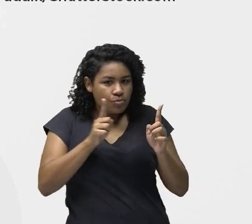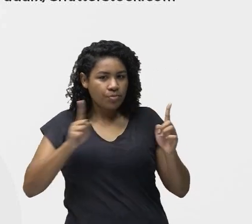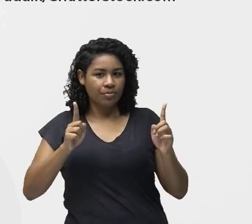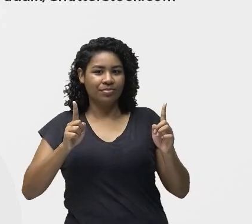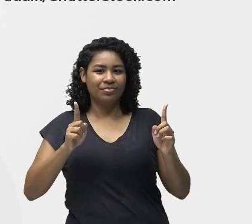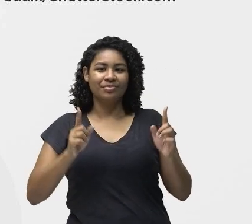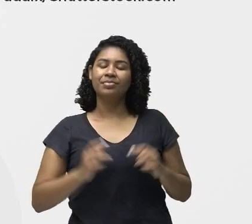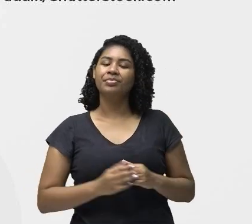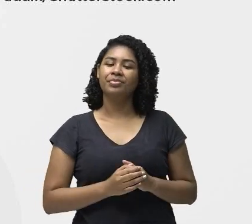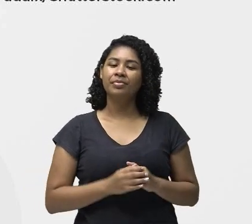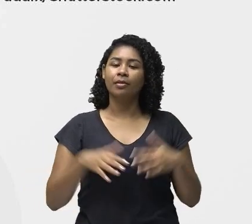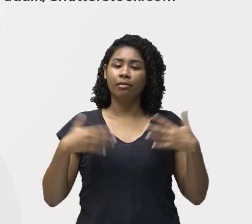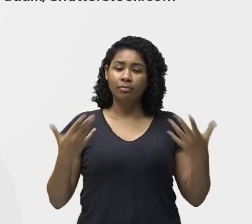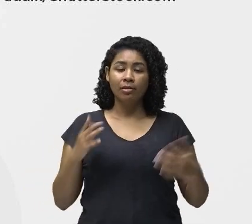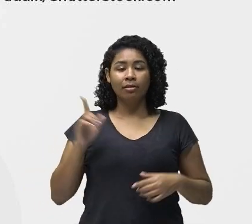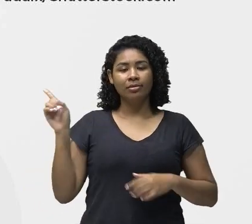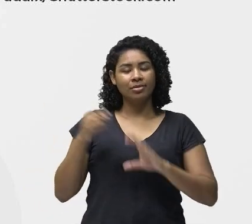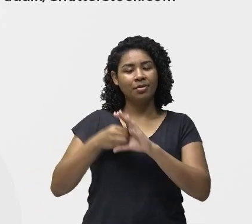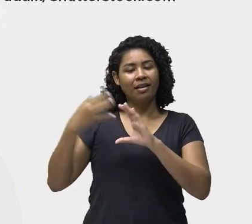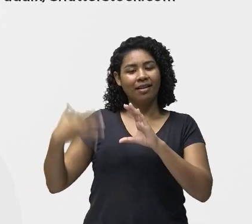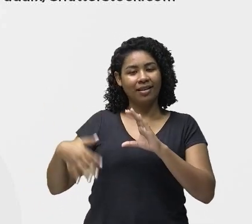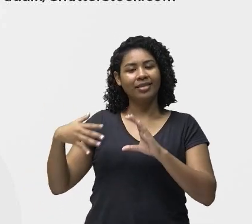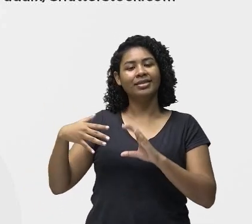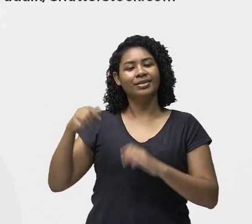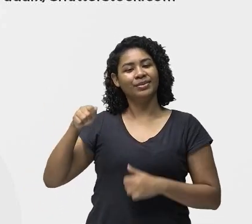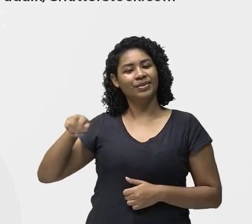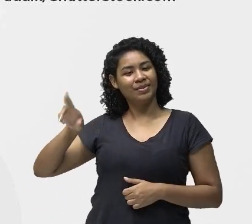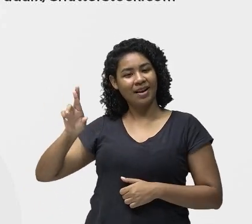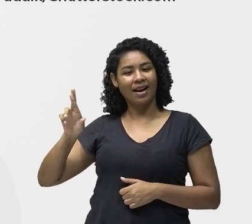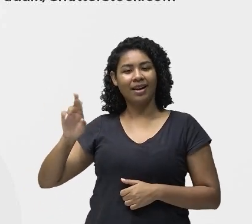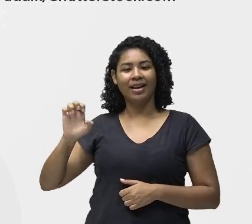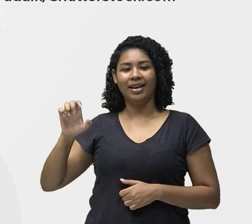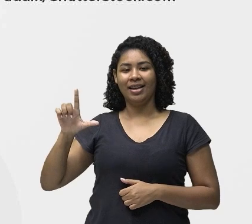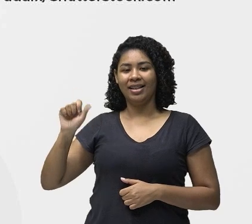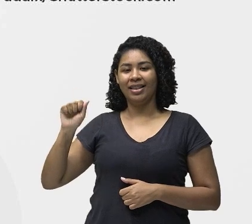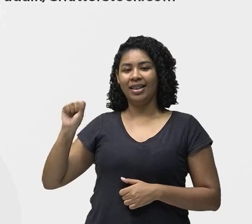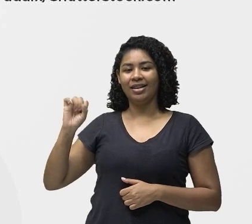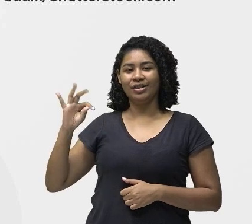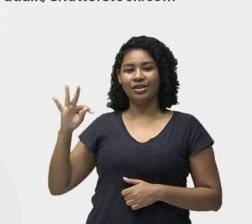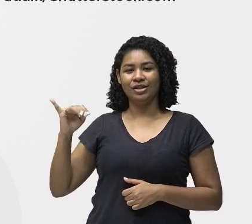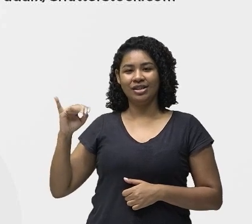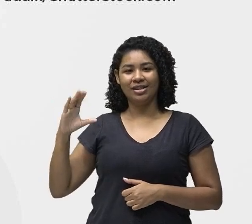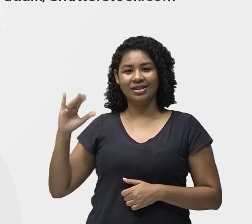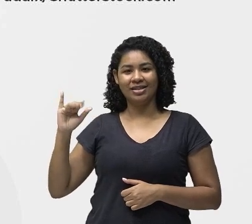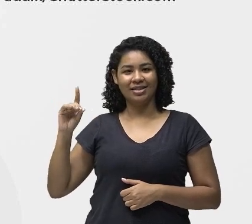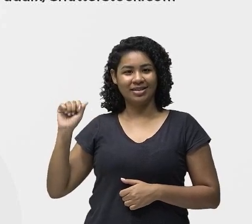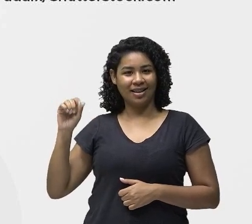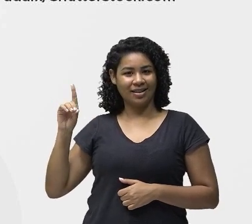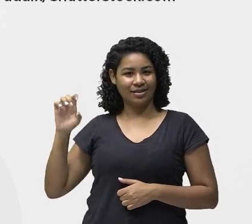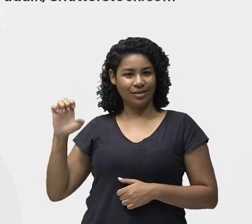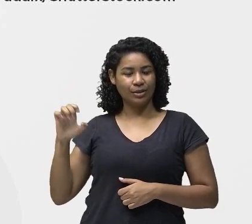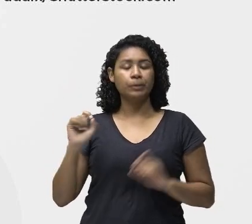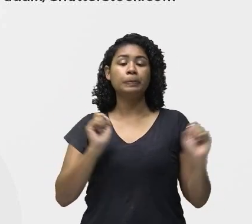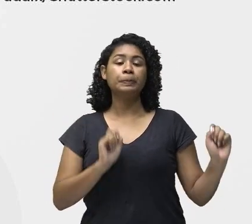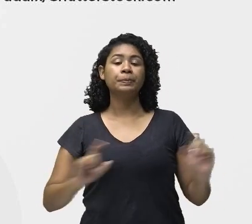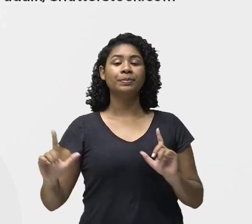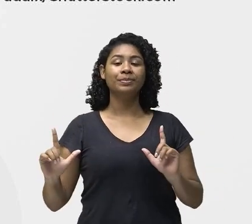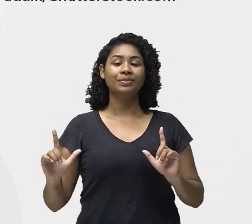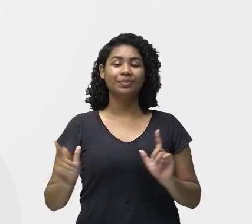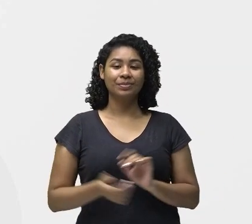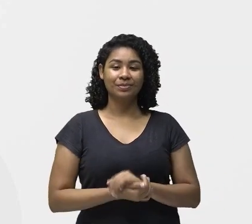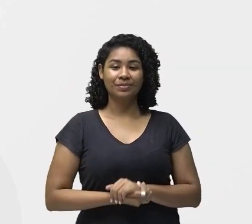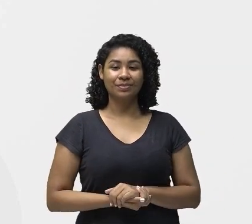Essa propriedade do ar, ela se chama elasticidade. Acompanhem comigo aí na próxima cartela.